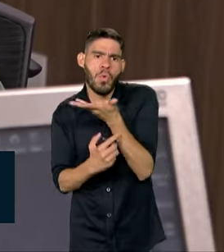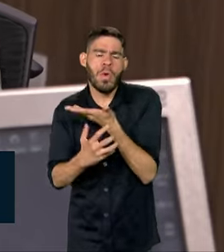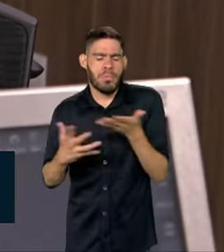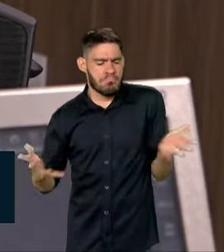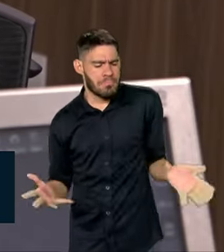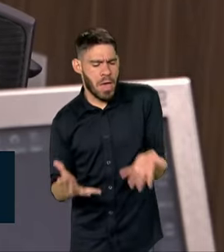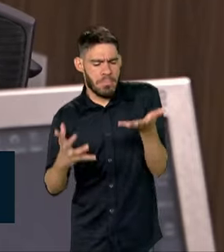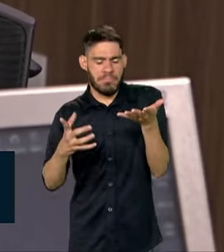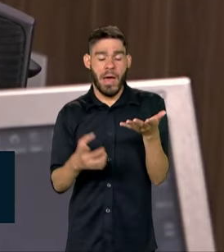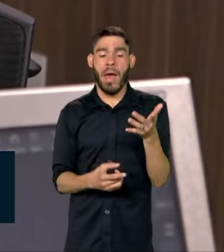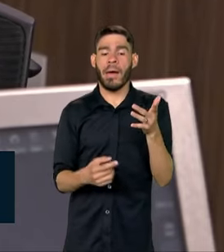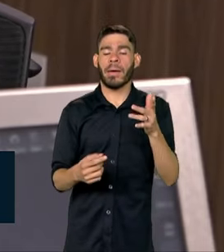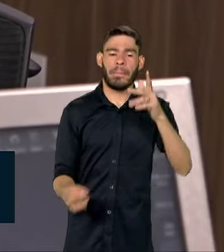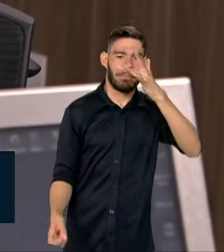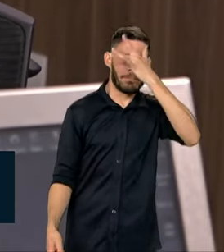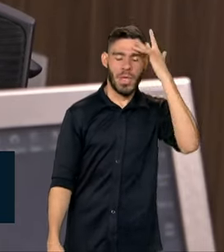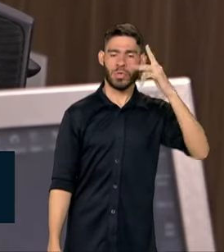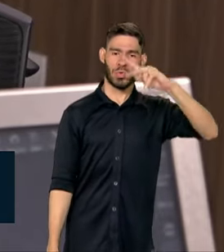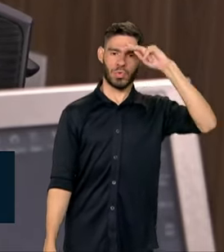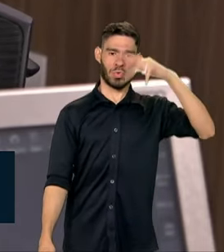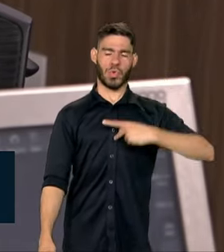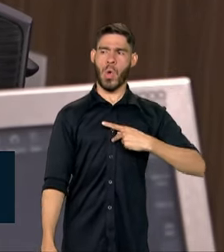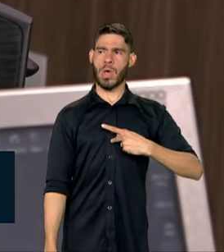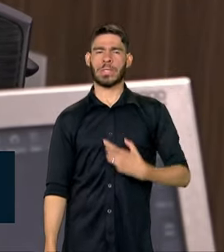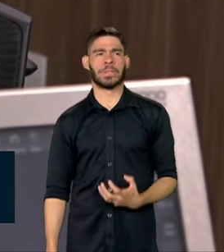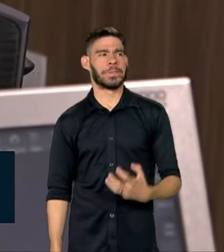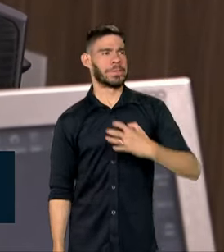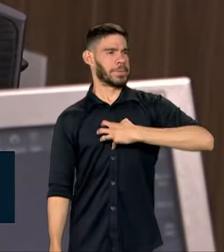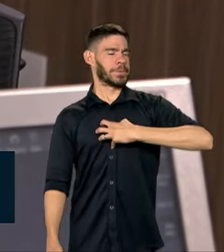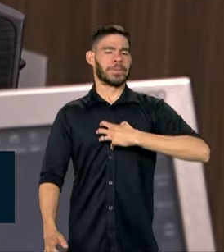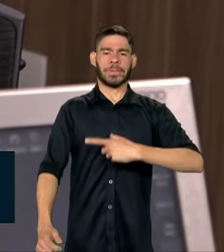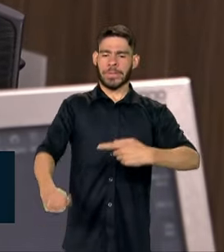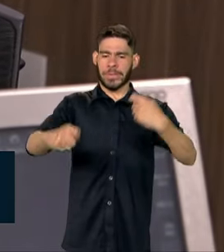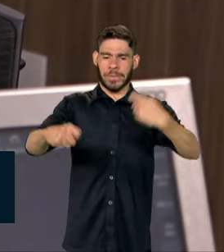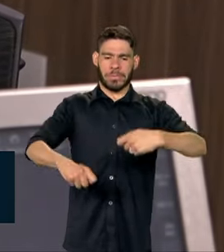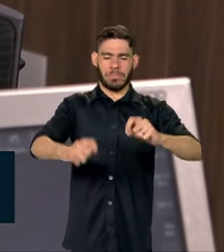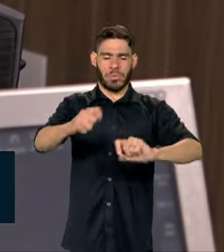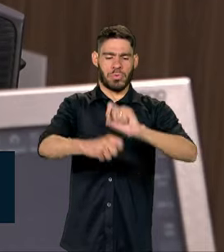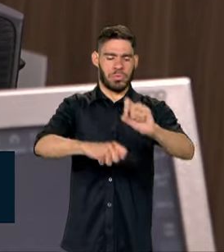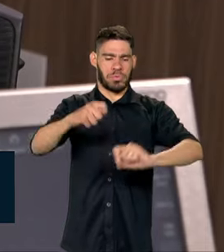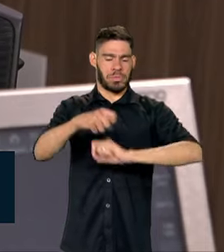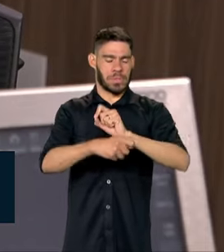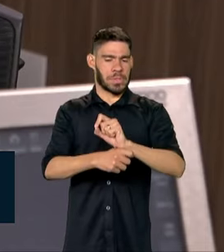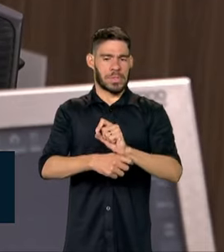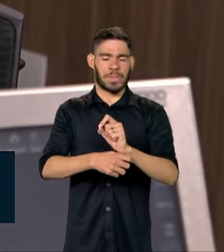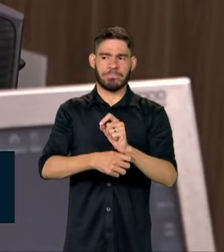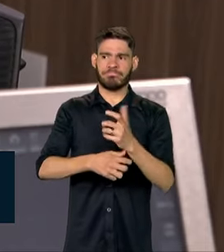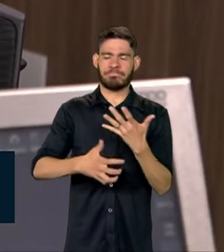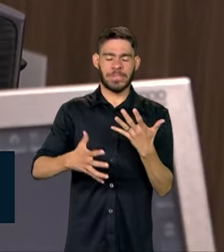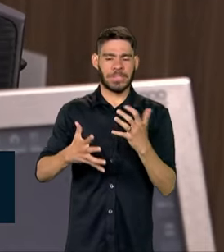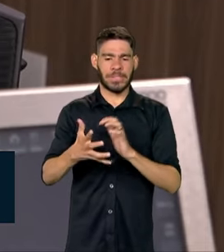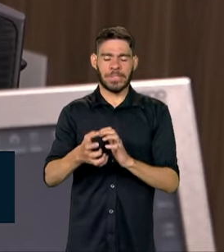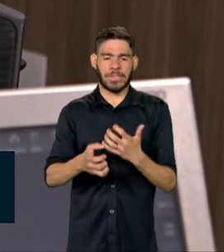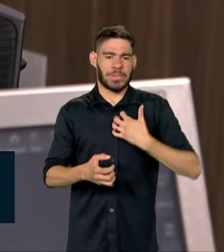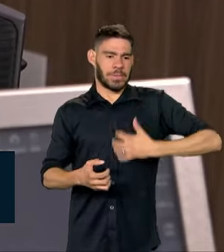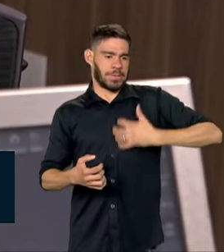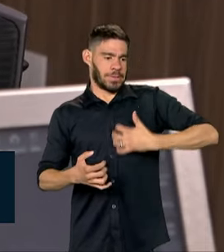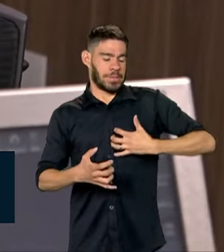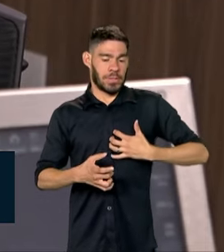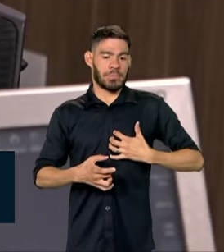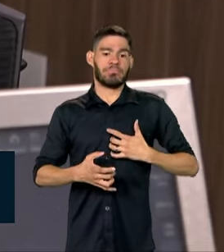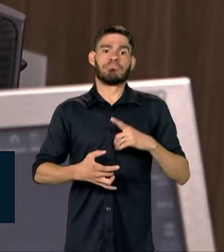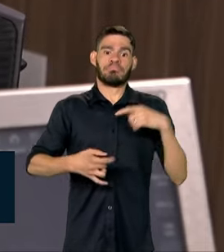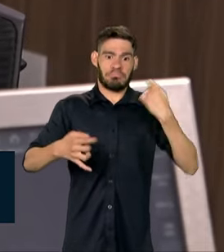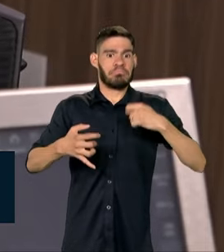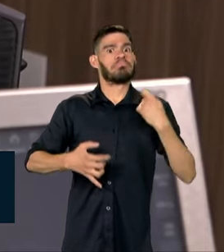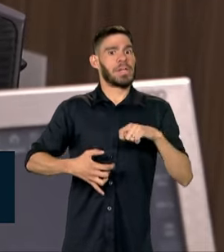primeiro individualmente, elas sintam a necessidade de não ter, de se indignar, né? E depois elas façam